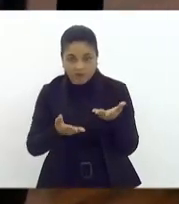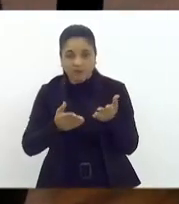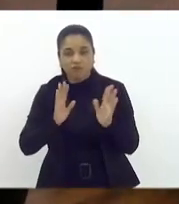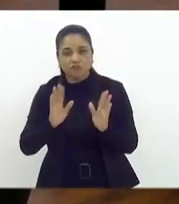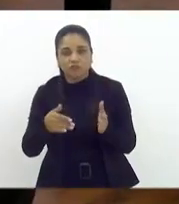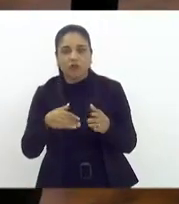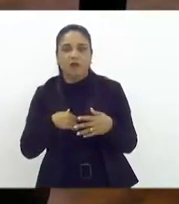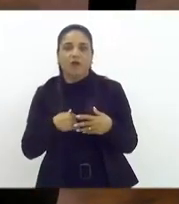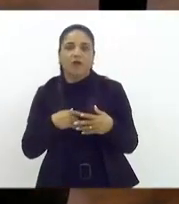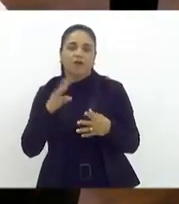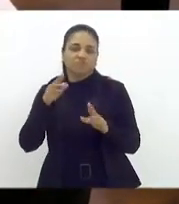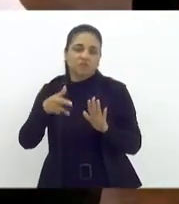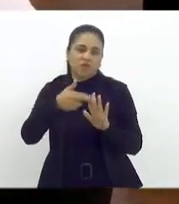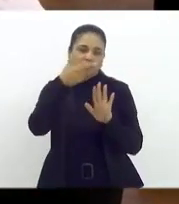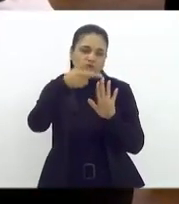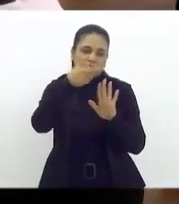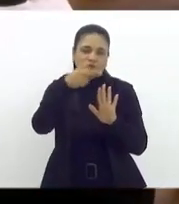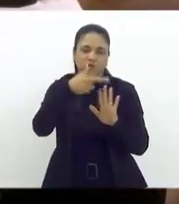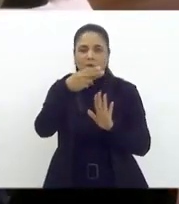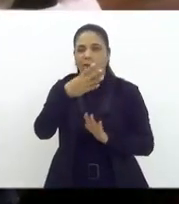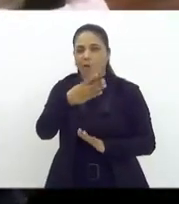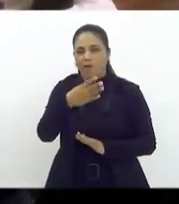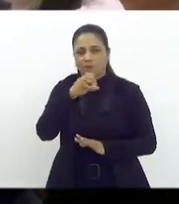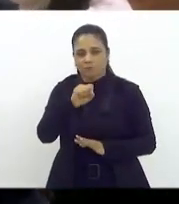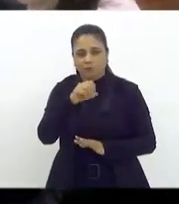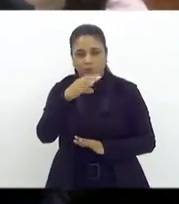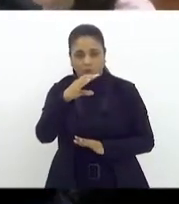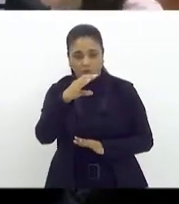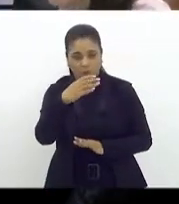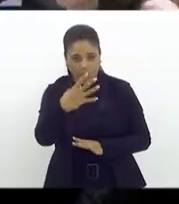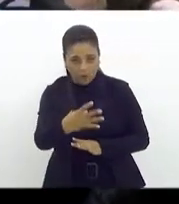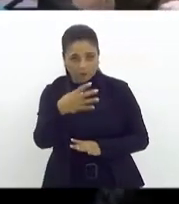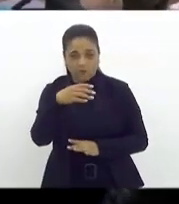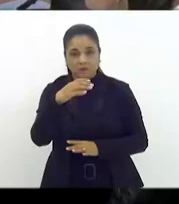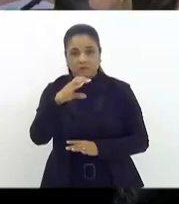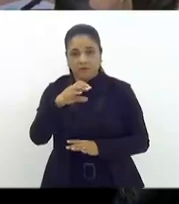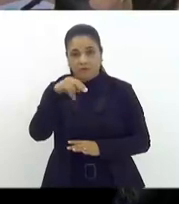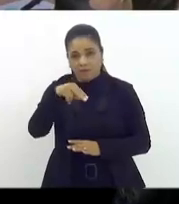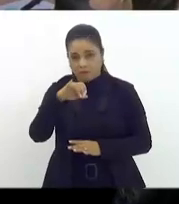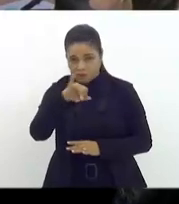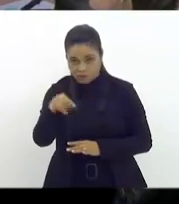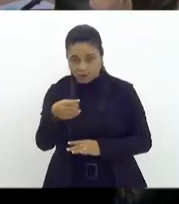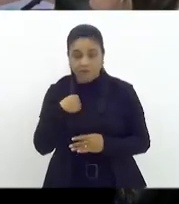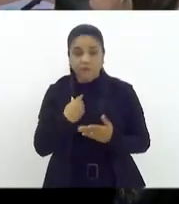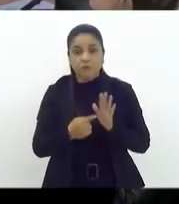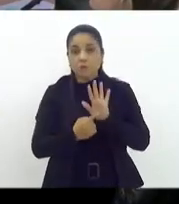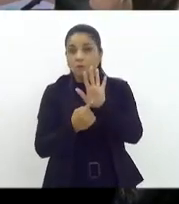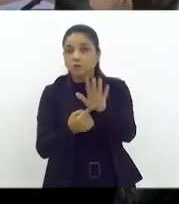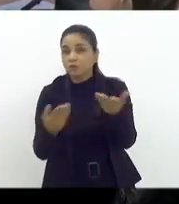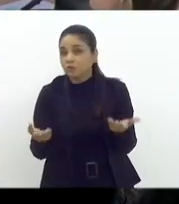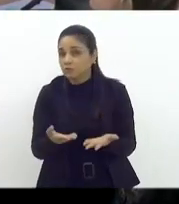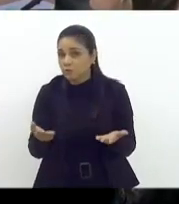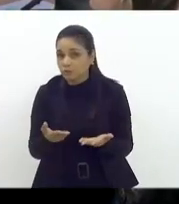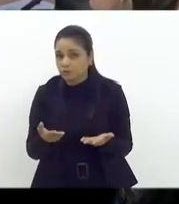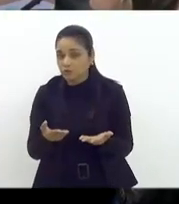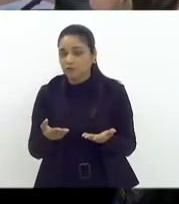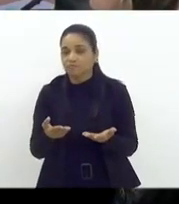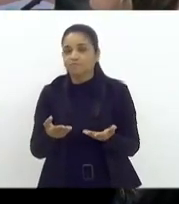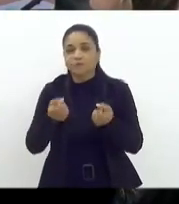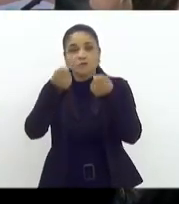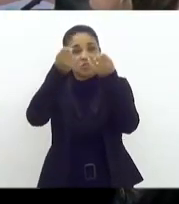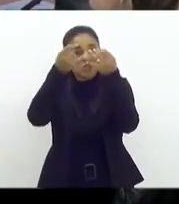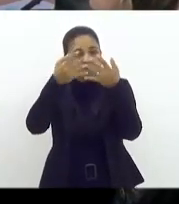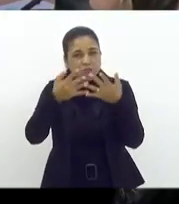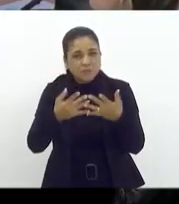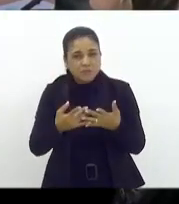contemplados na resolução 484 CNJ o que eu quero o que eu quis trazer para os senhores e para senhoras é uma